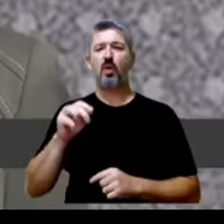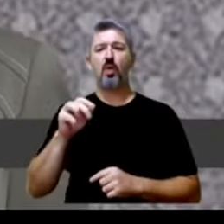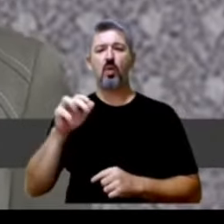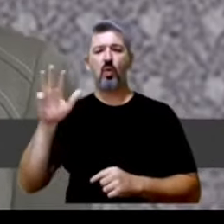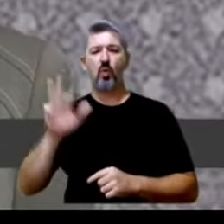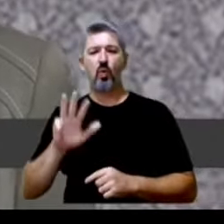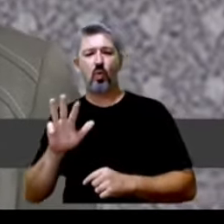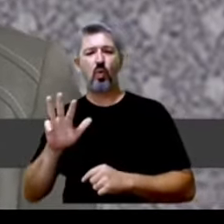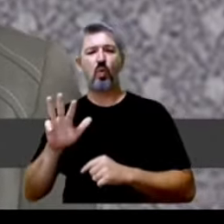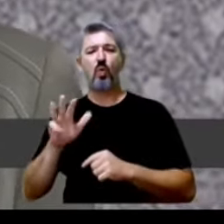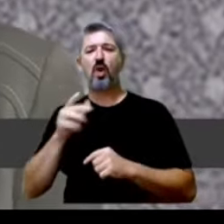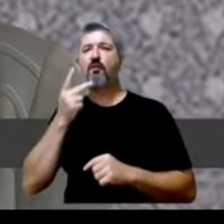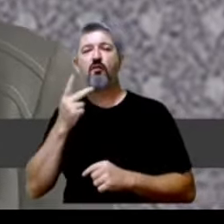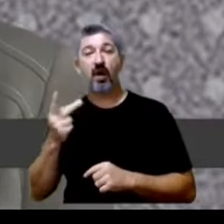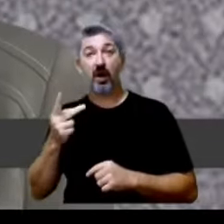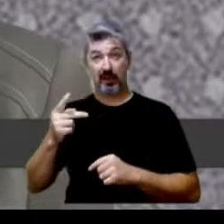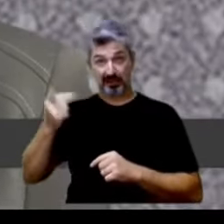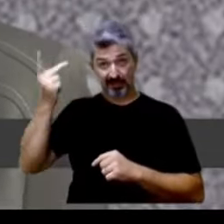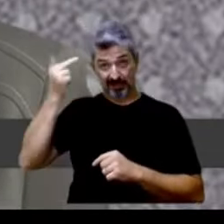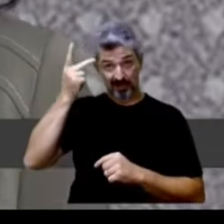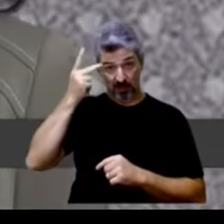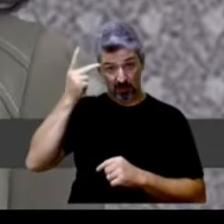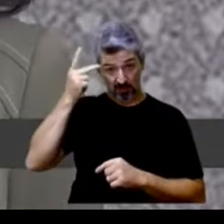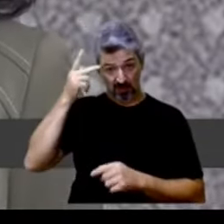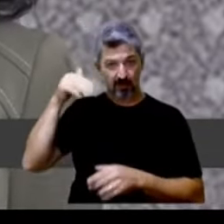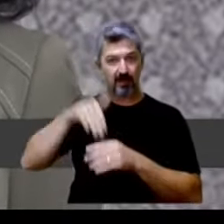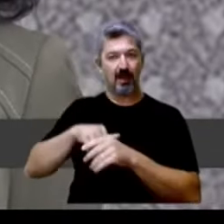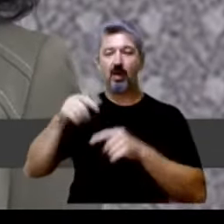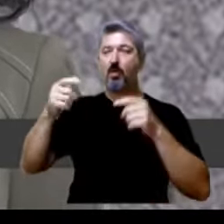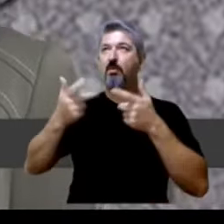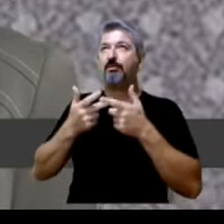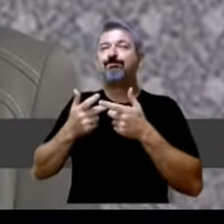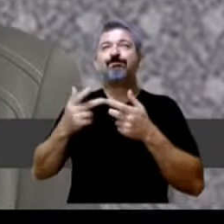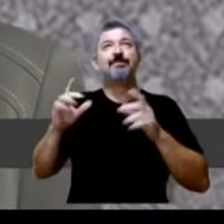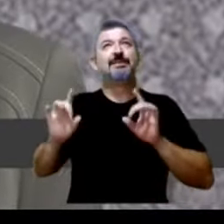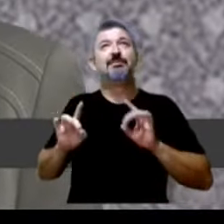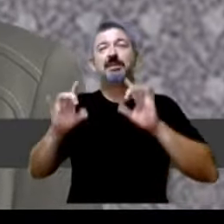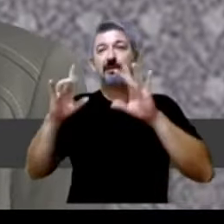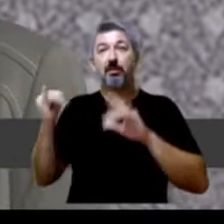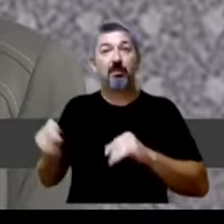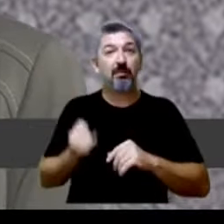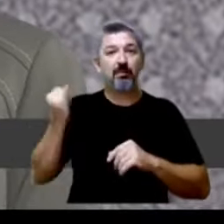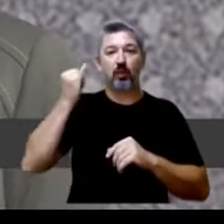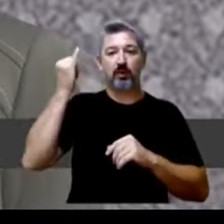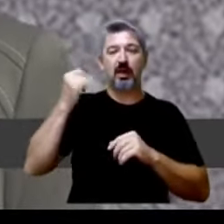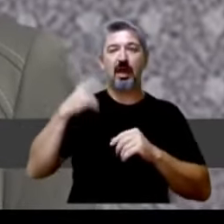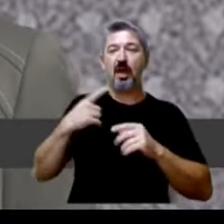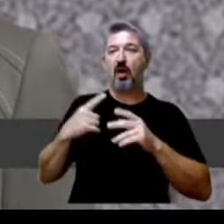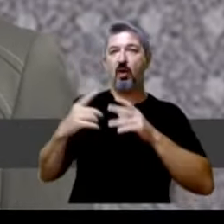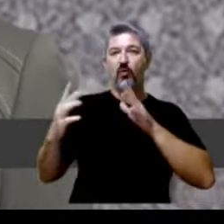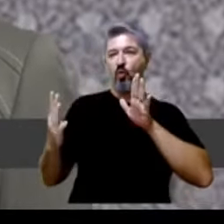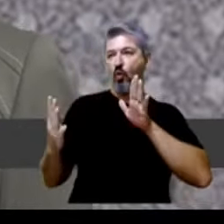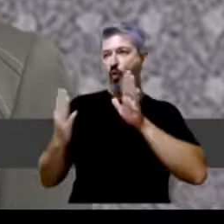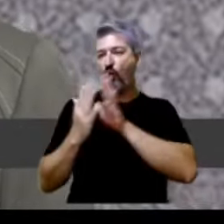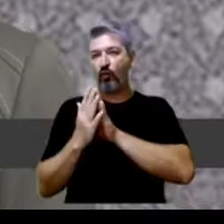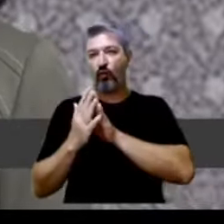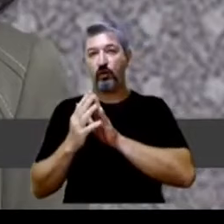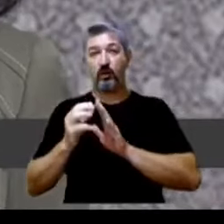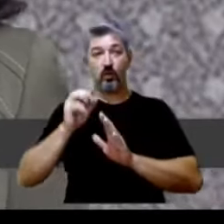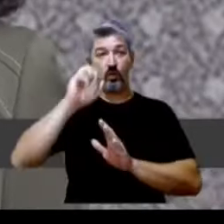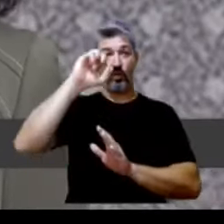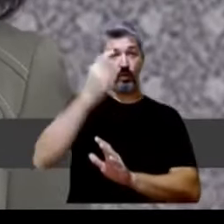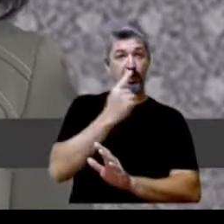aprovação na Câmara Municipal para as coisas dele, é isso. Uma confrontação direta entre o ex-presidente e o